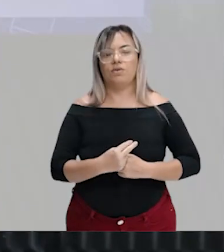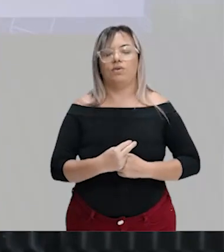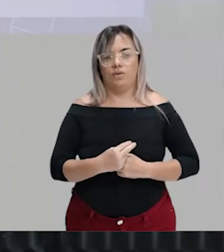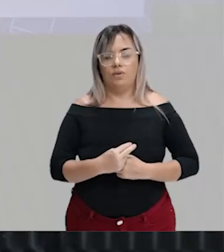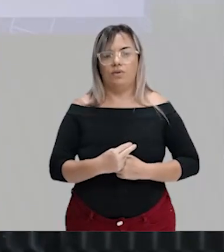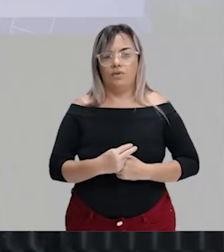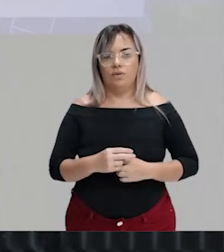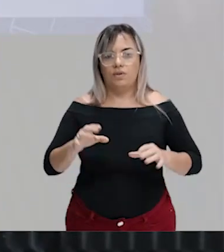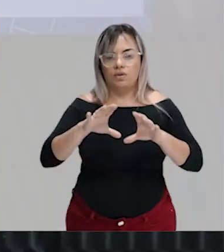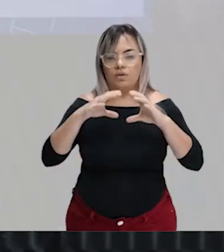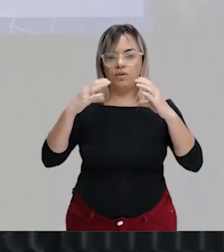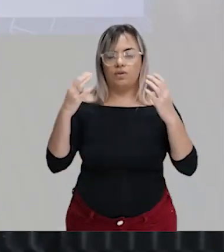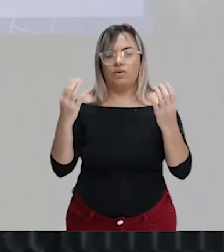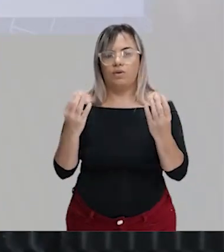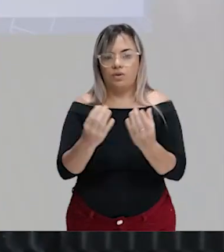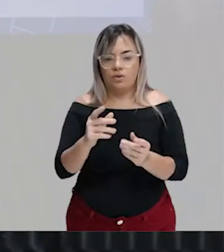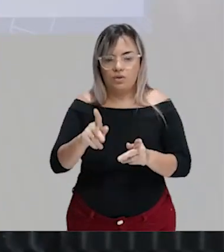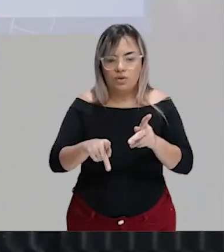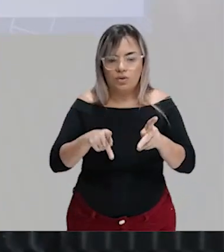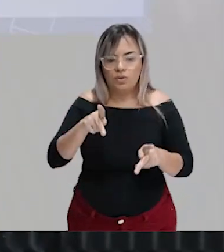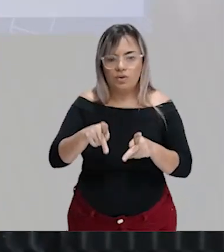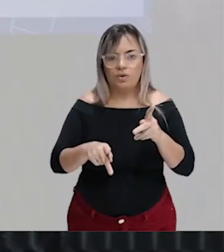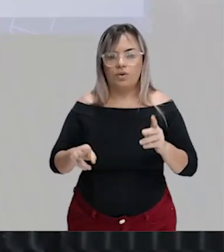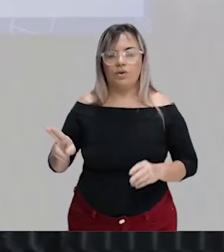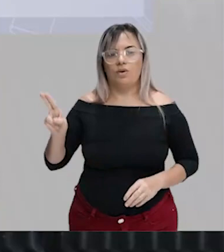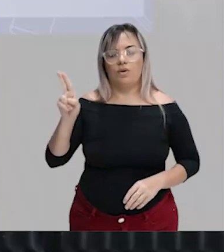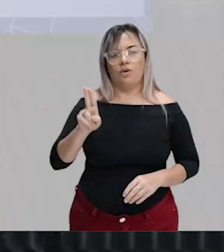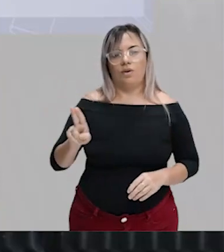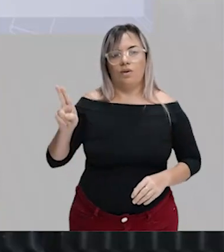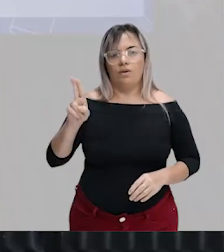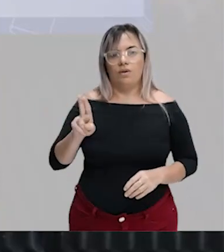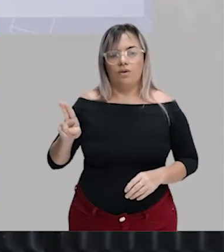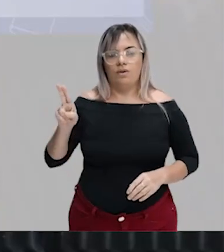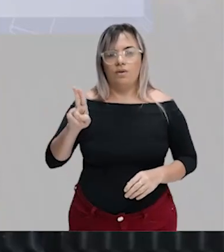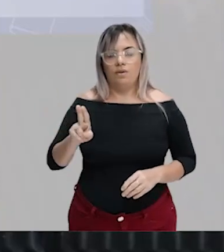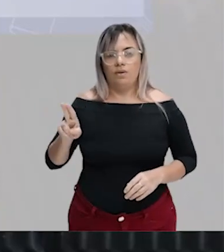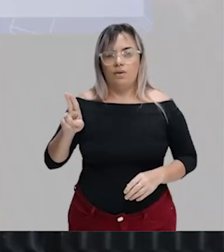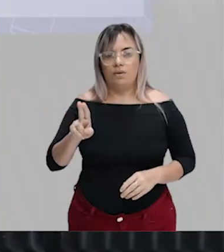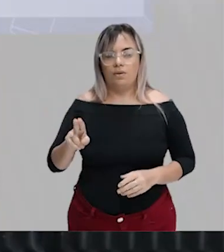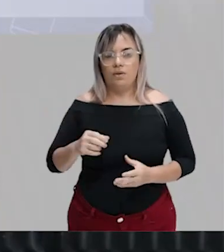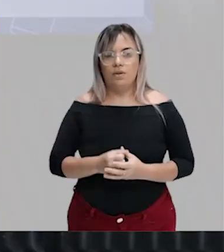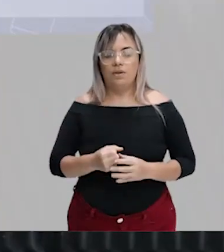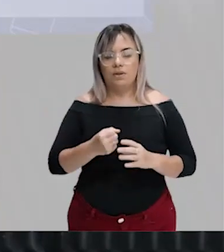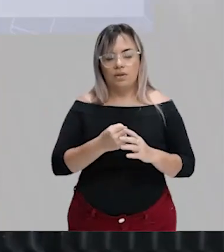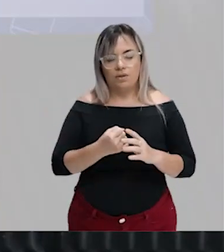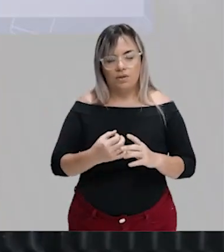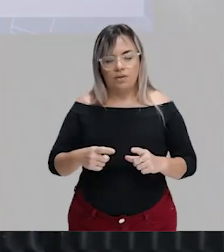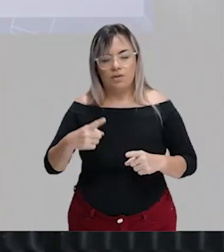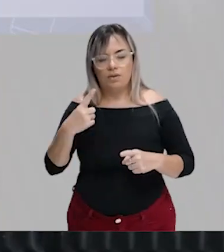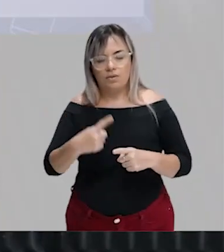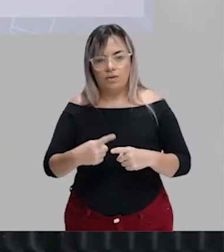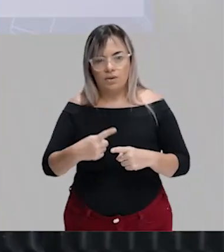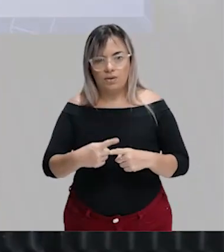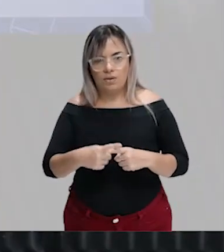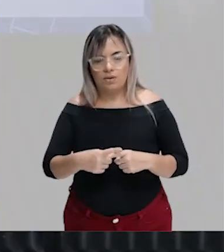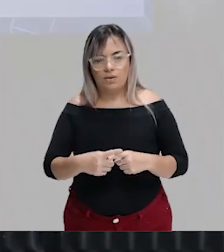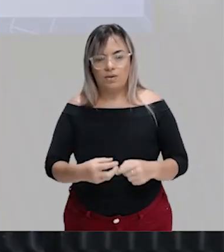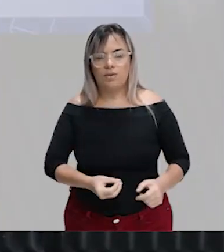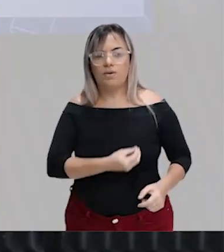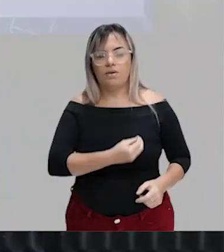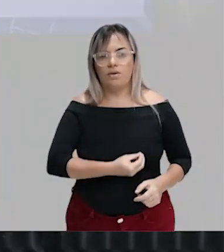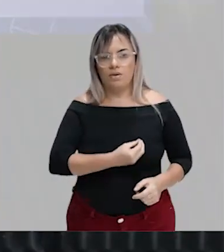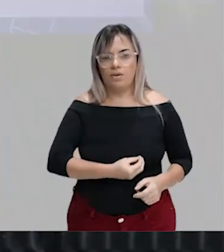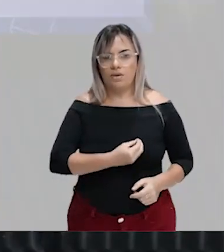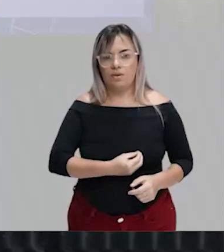essas comunidades, esses povos, eles utilizam esse princípio justamente para poder sobreviver nessas